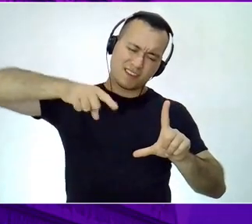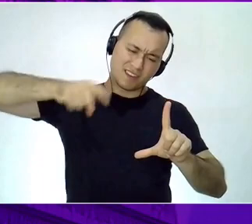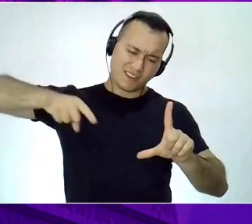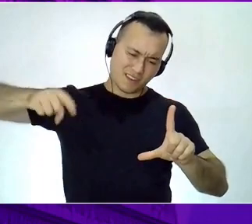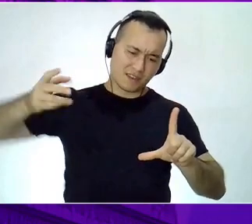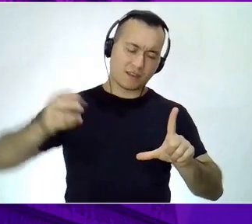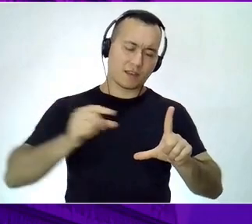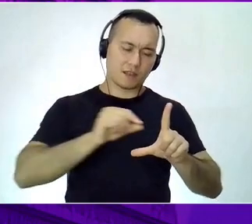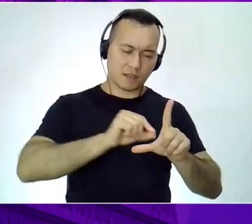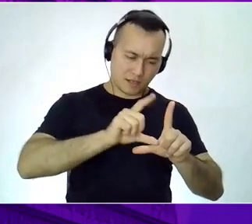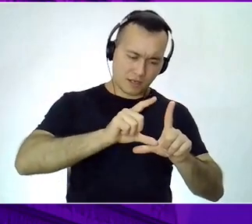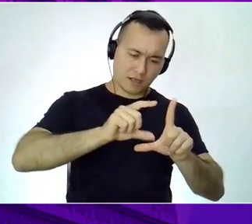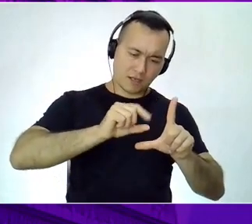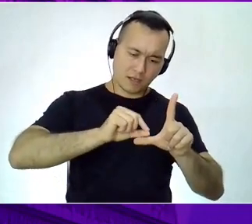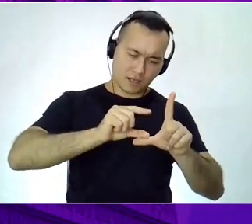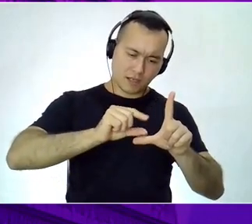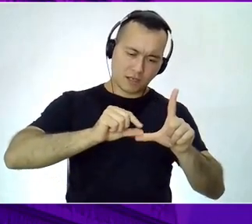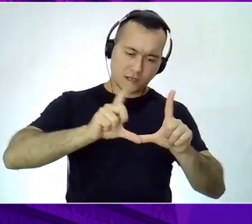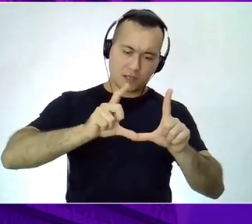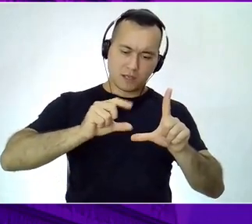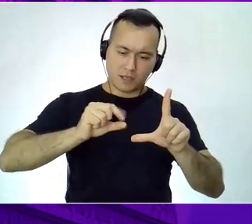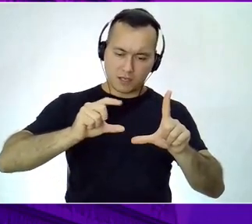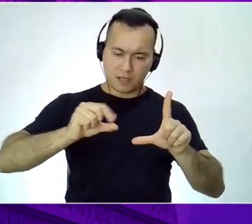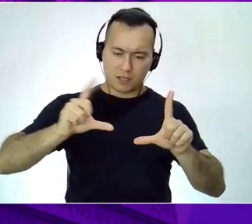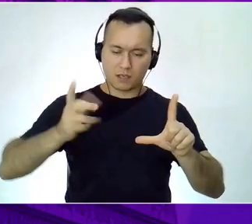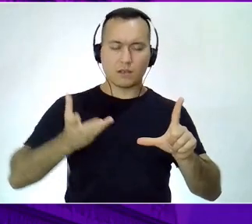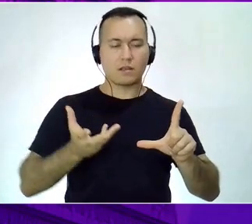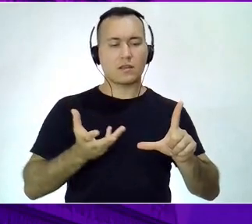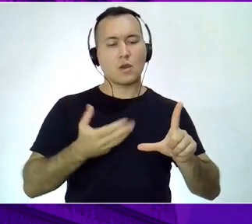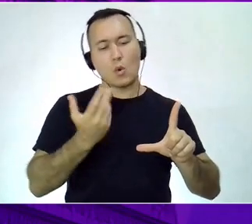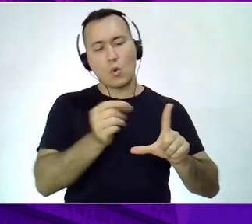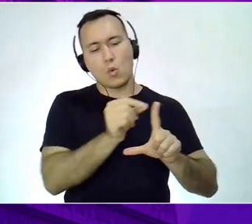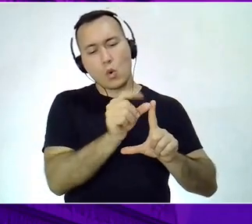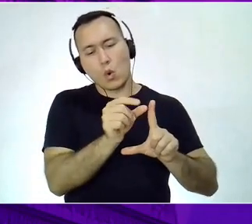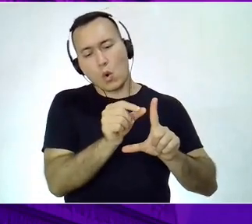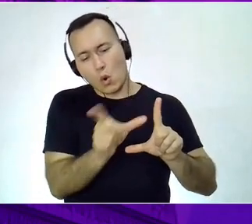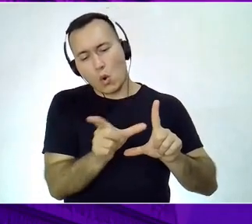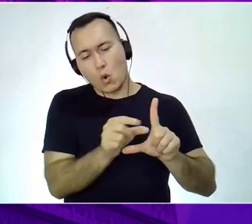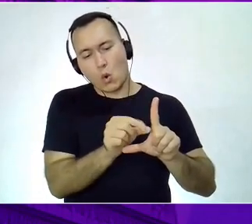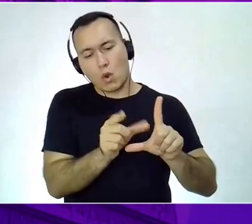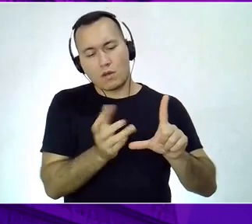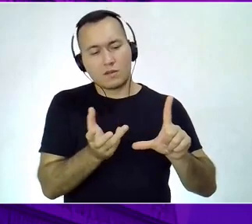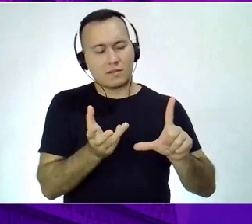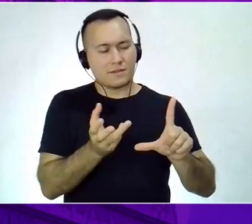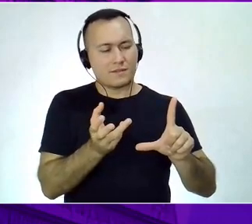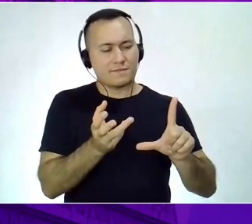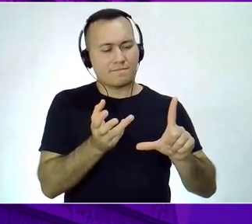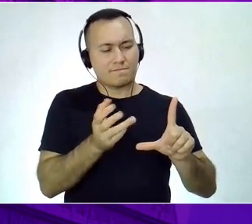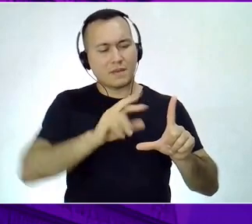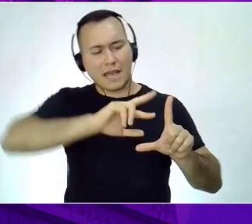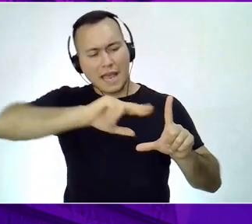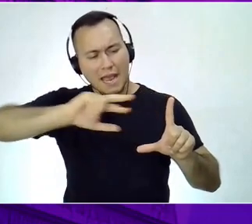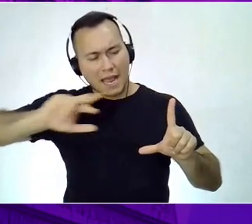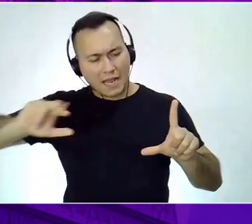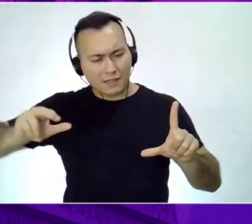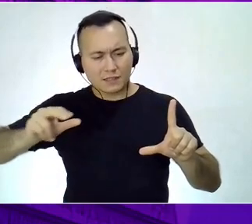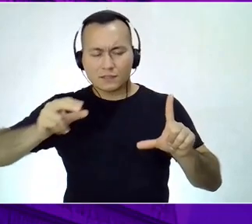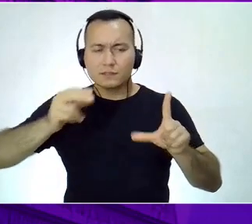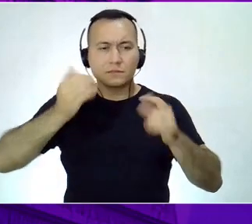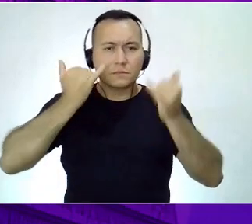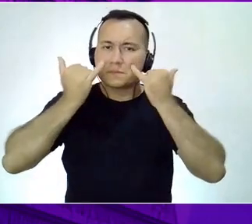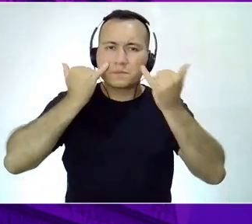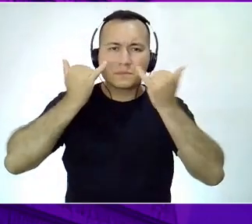empilhadas com as respostas das pesquisas que podiam estar ali dentro. Não falou que a maioria das pessoas concordaram com não sei o quê, a maioria